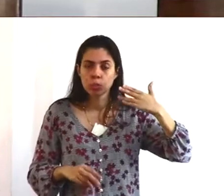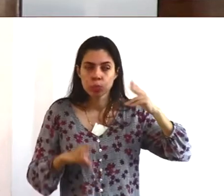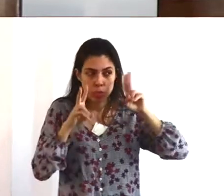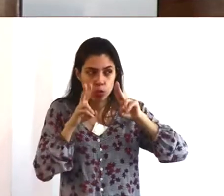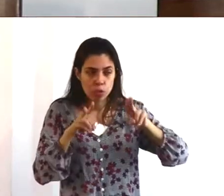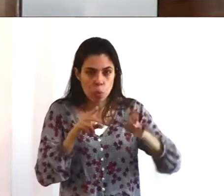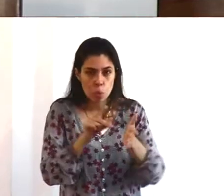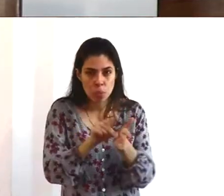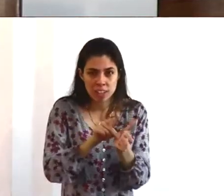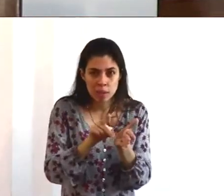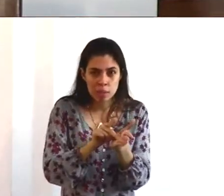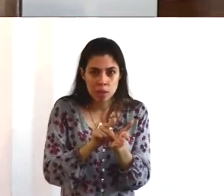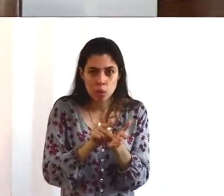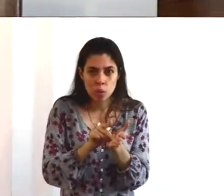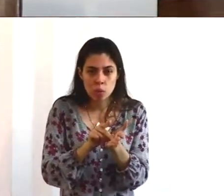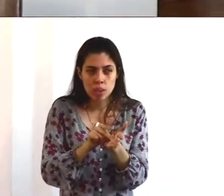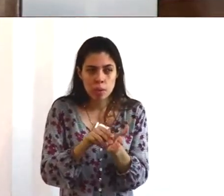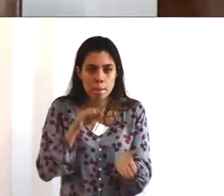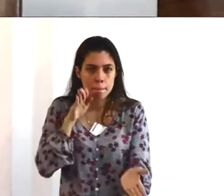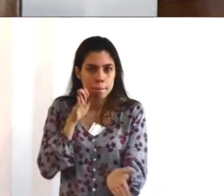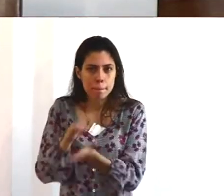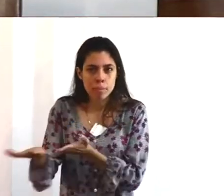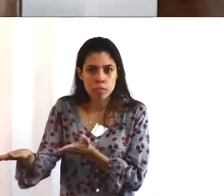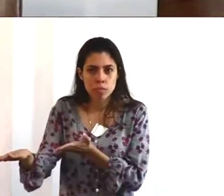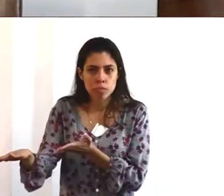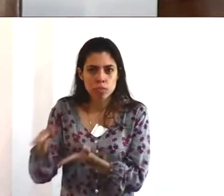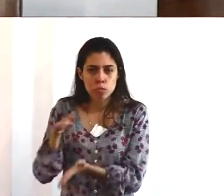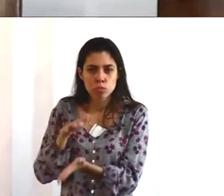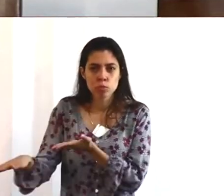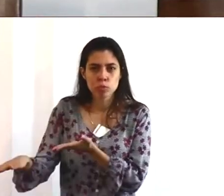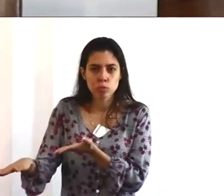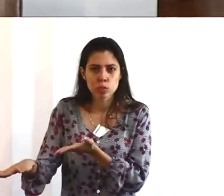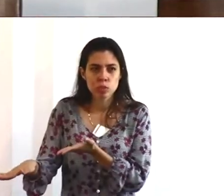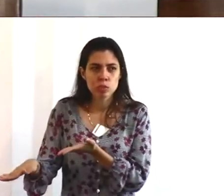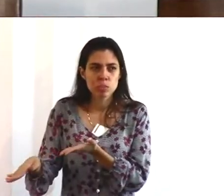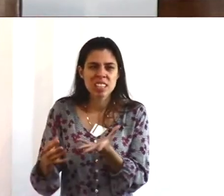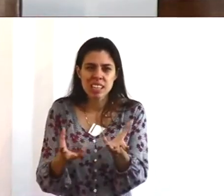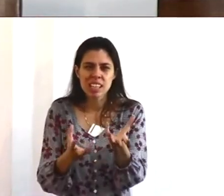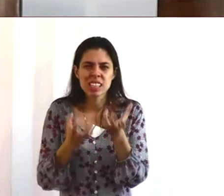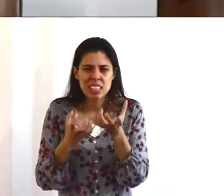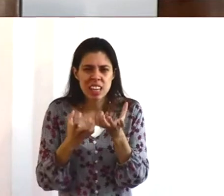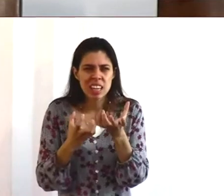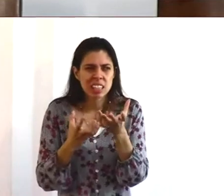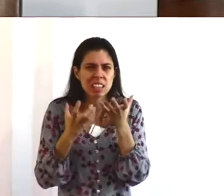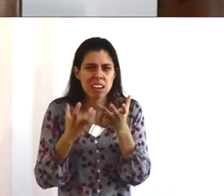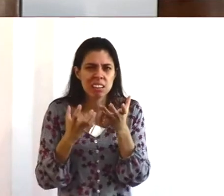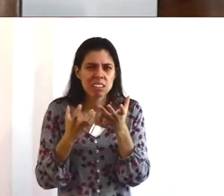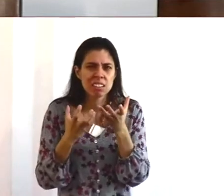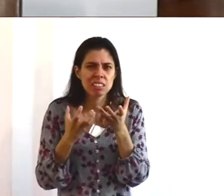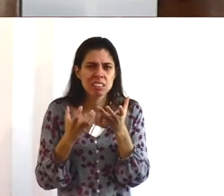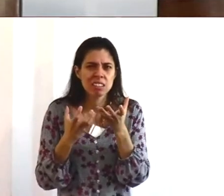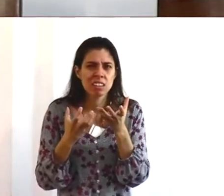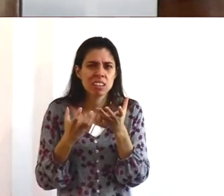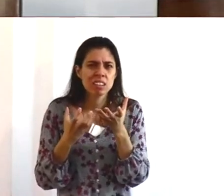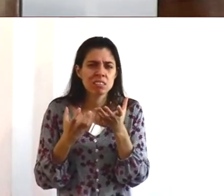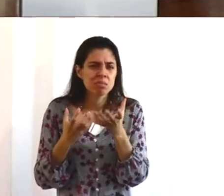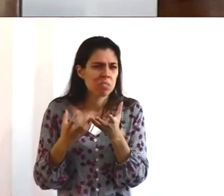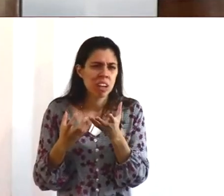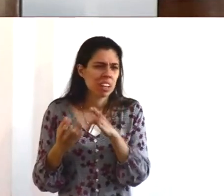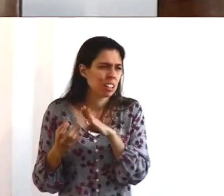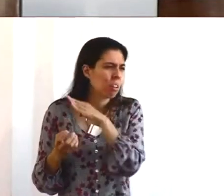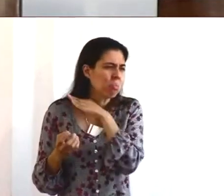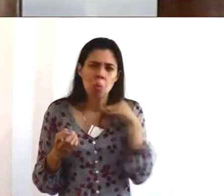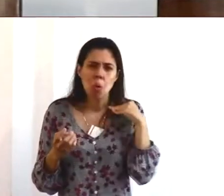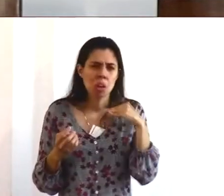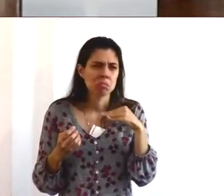queria ali até mesmo tirar a sua própria vida. Mas o que acontece o Senhor